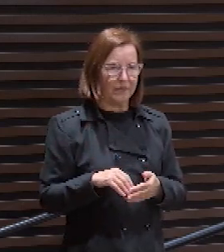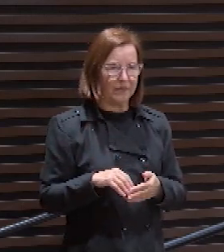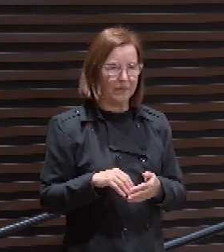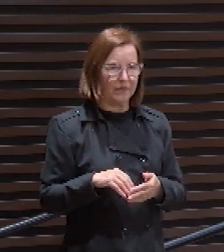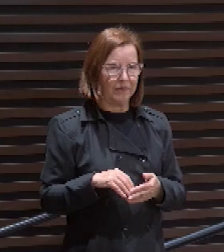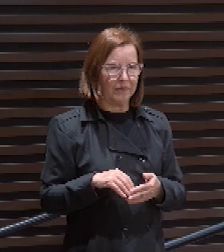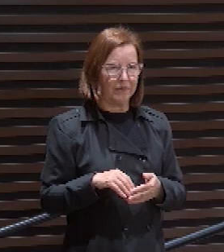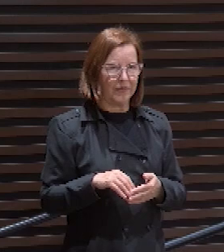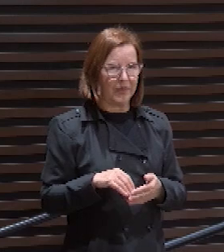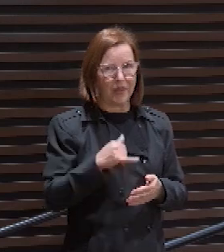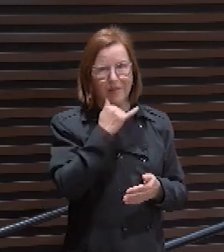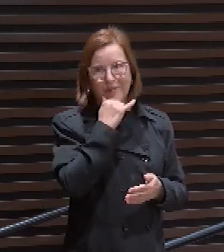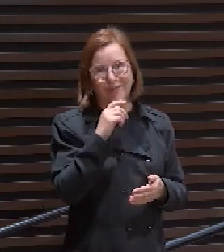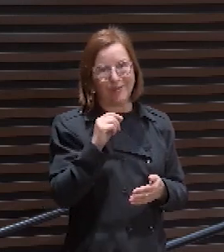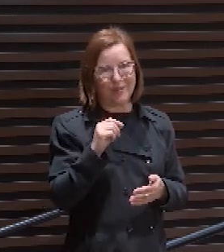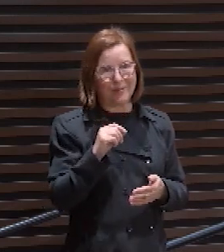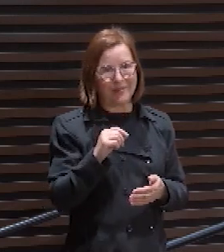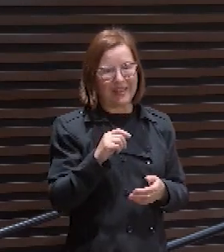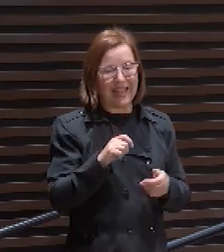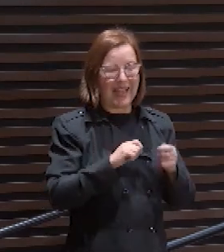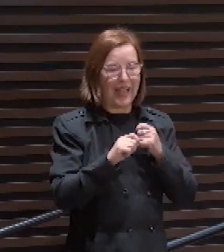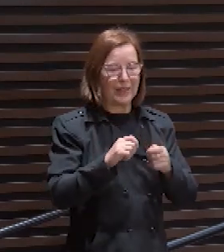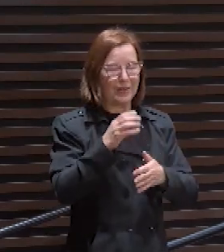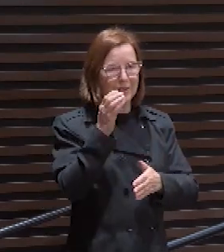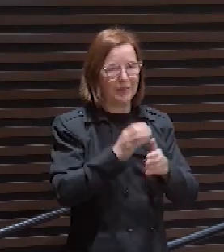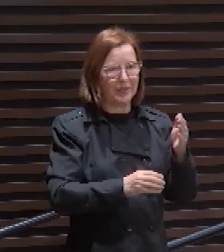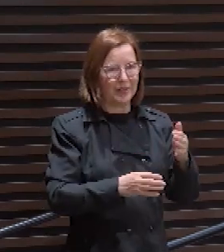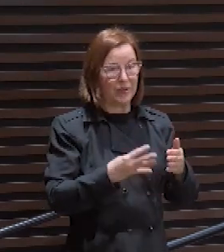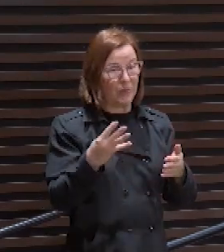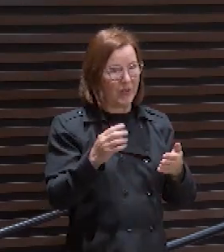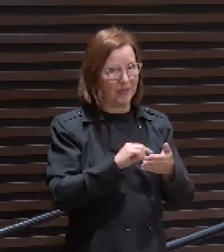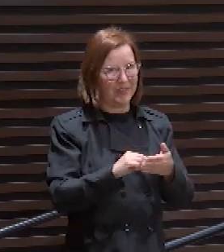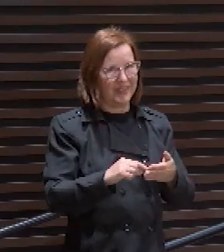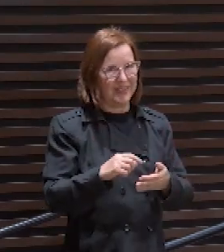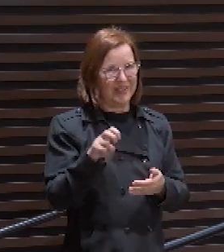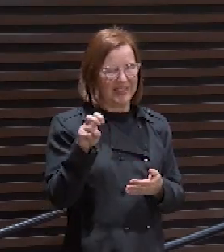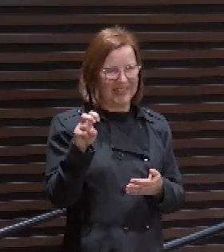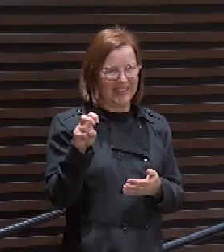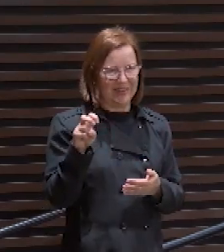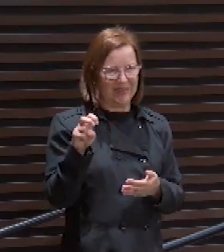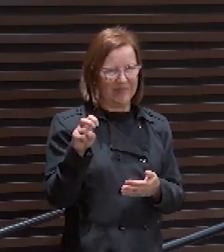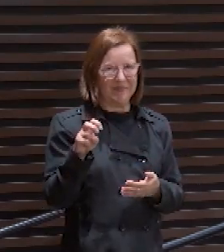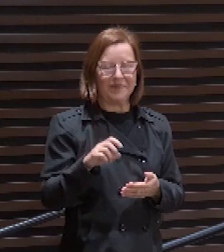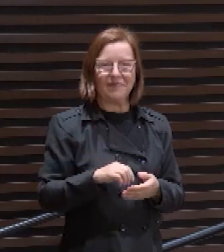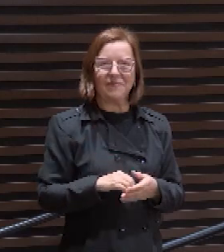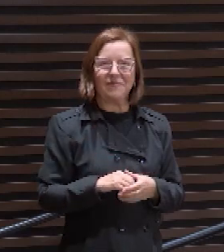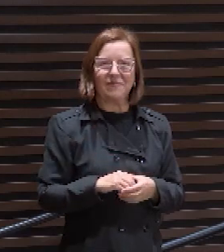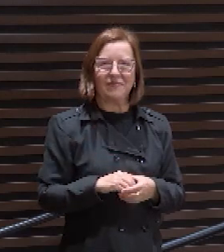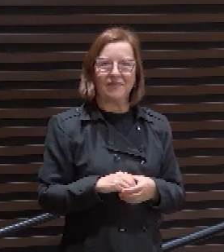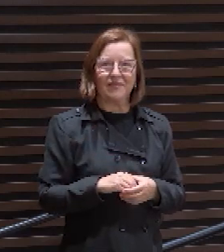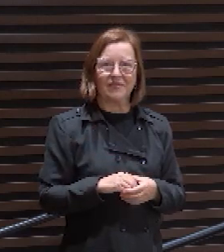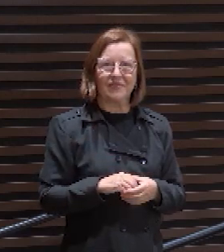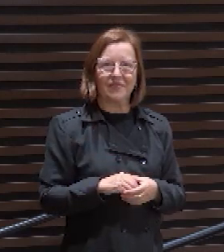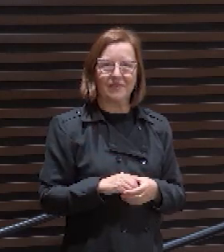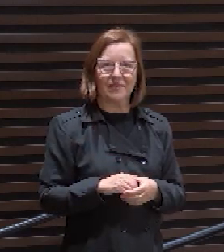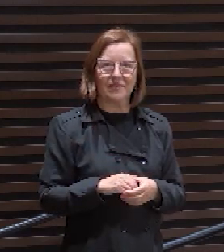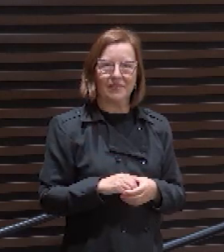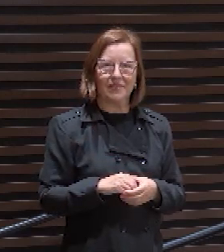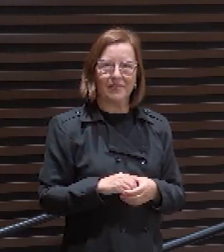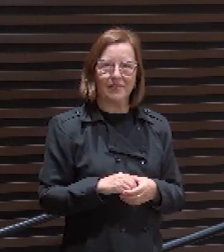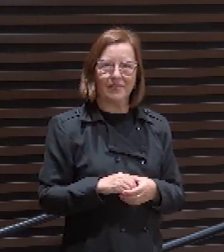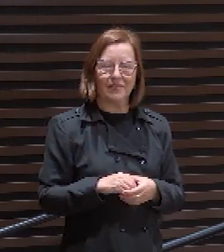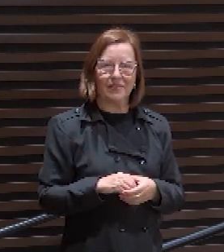está em Atos 4, no versículo 5. Atos 4, no versículo 5.